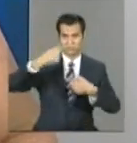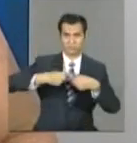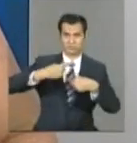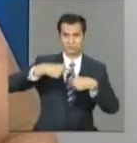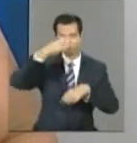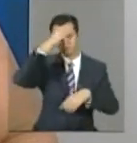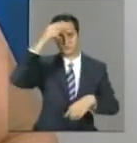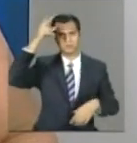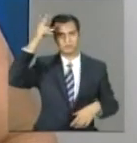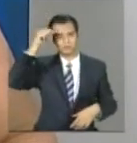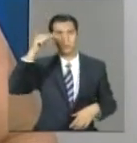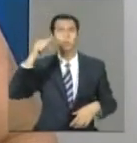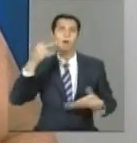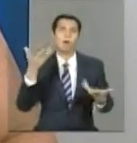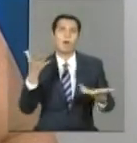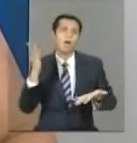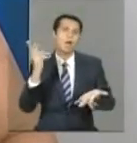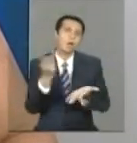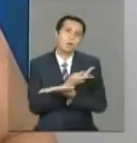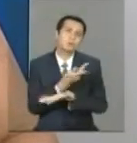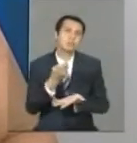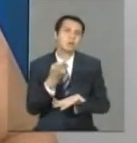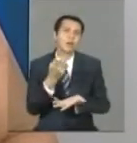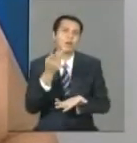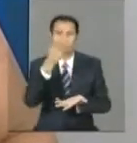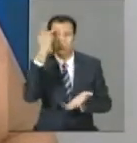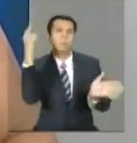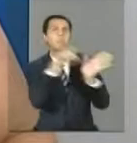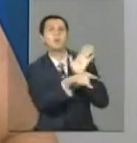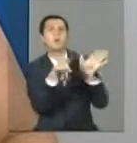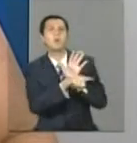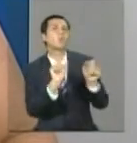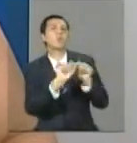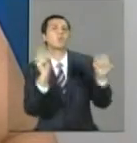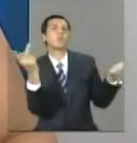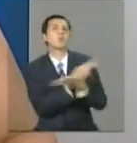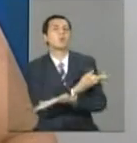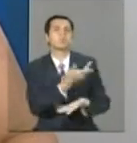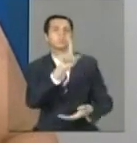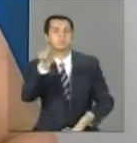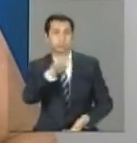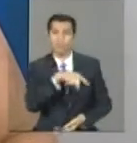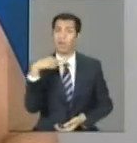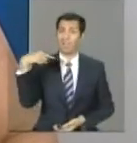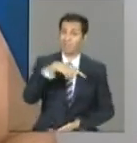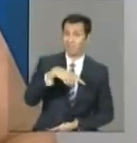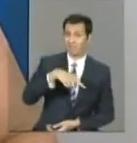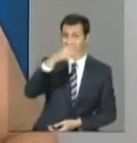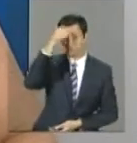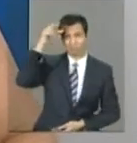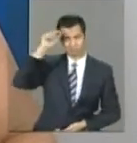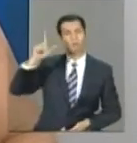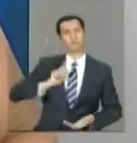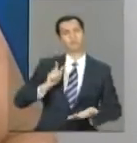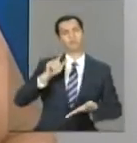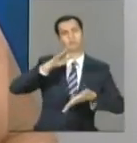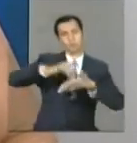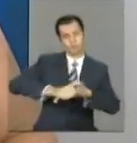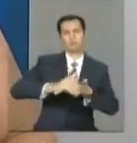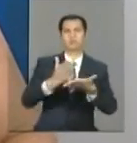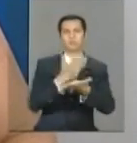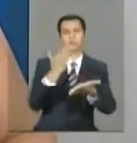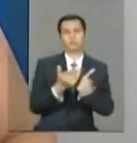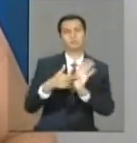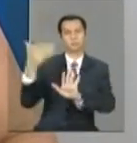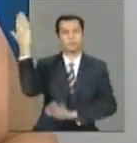seja questionado por alguma razão em relação a essa família, ele tem uma documentação que respalde a ação que ele